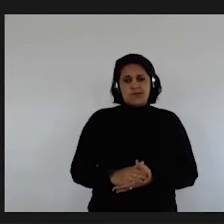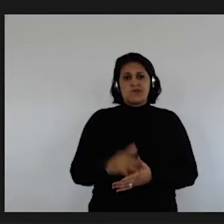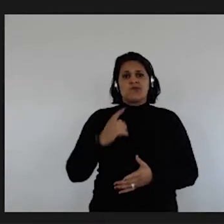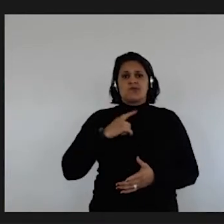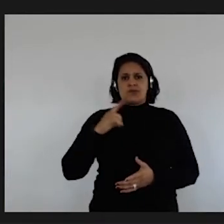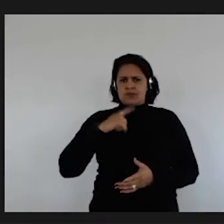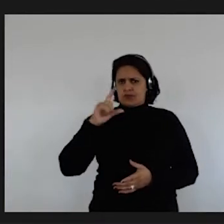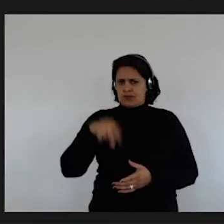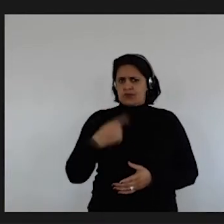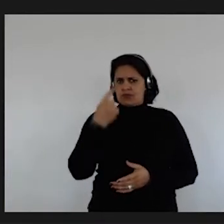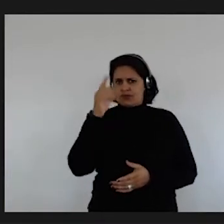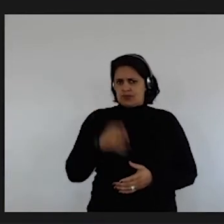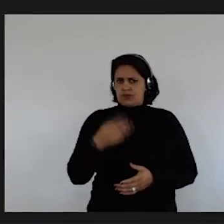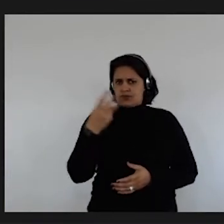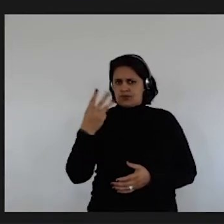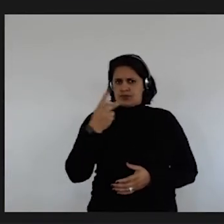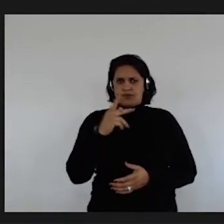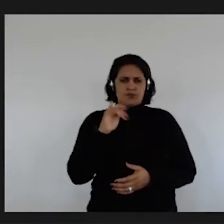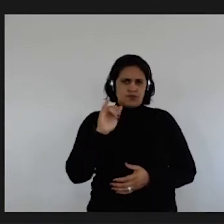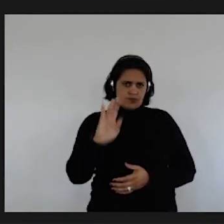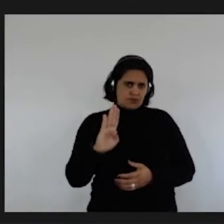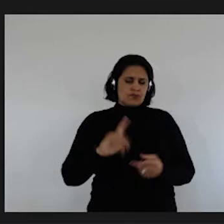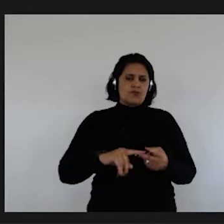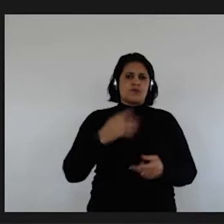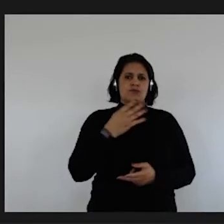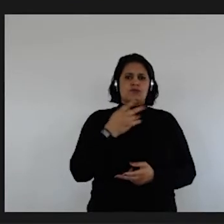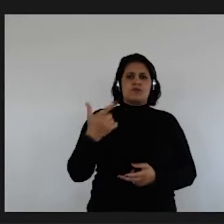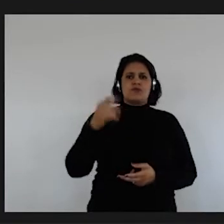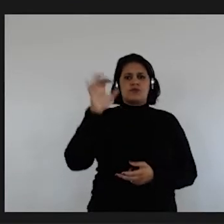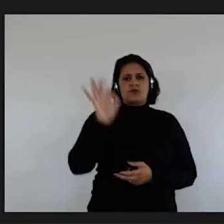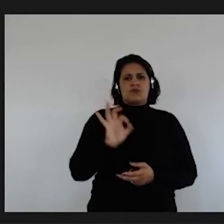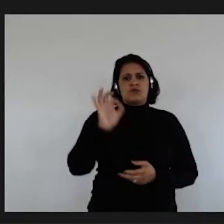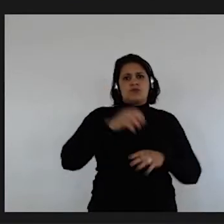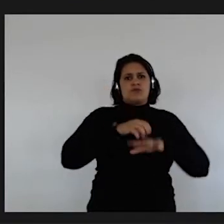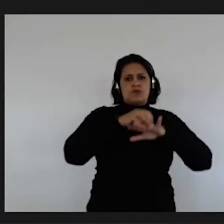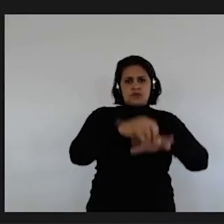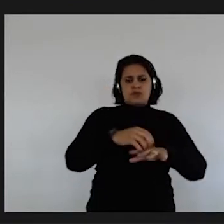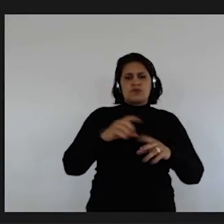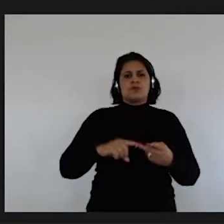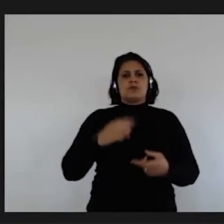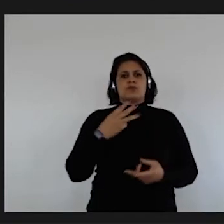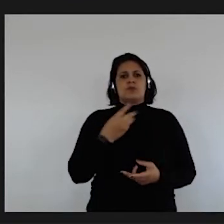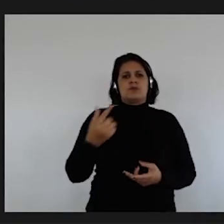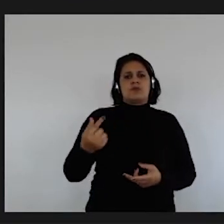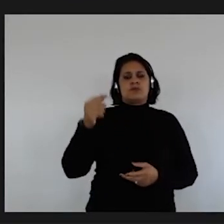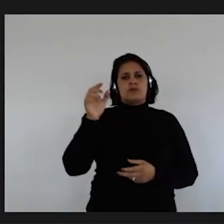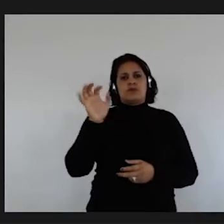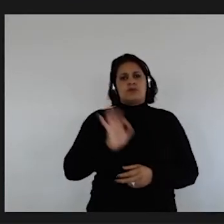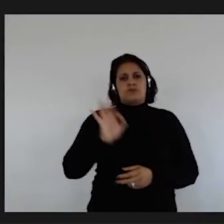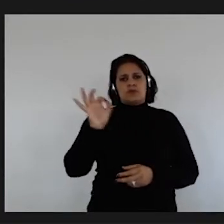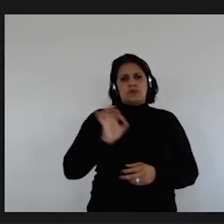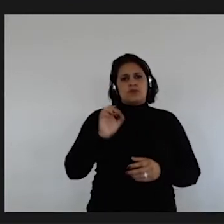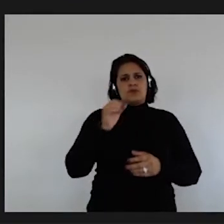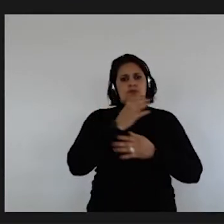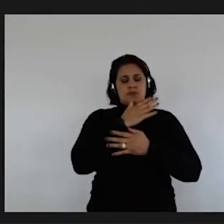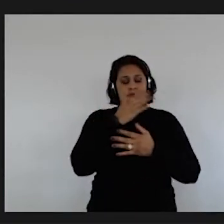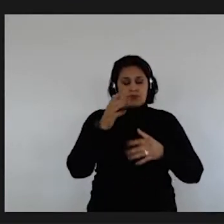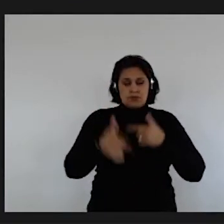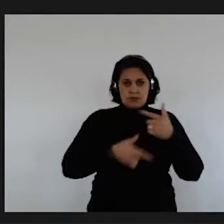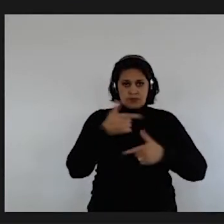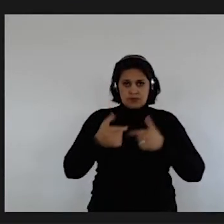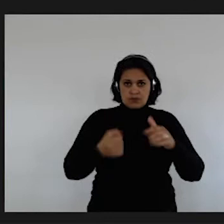PIB, 42% das nossas exportações, 37% dos nossos empregos, segundo dados do Ministério da